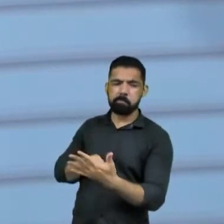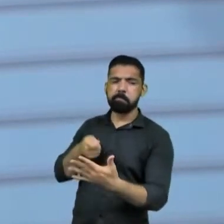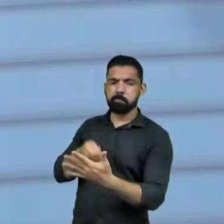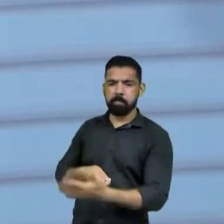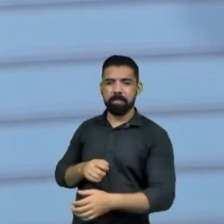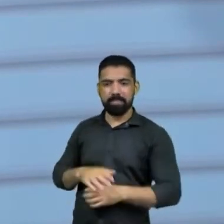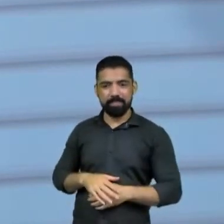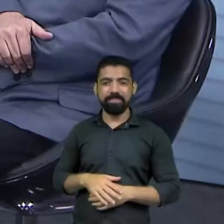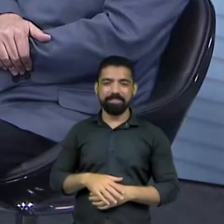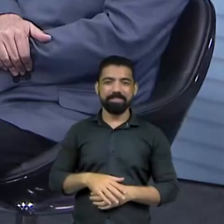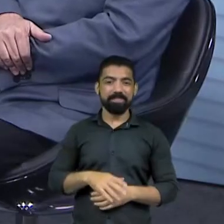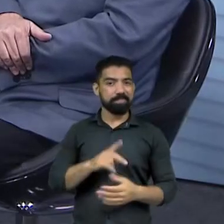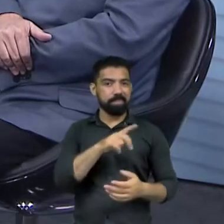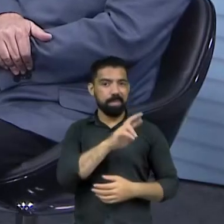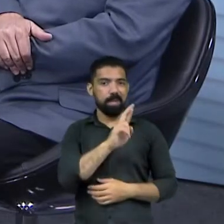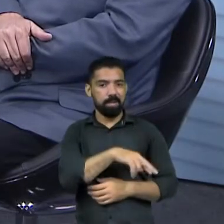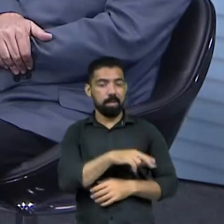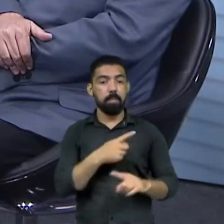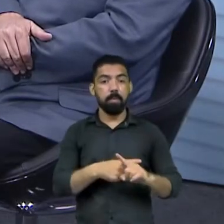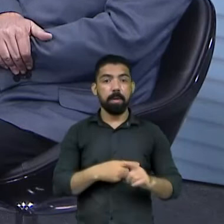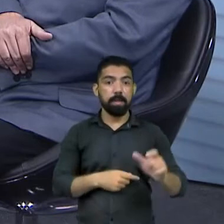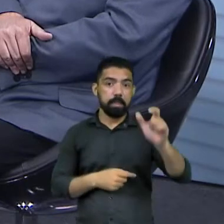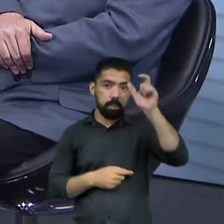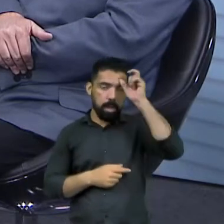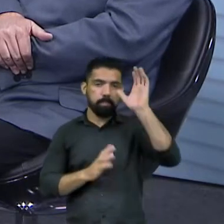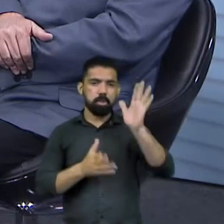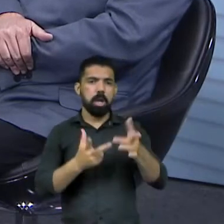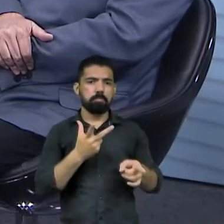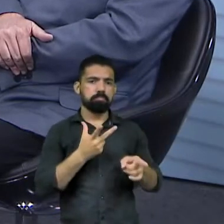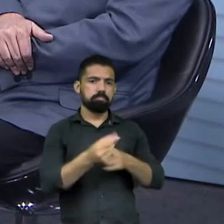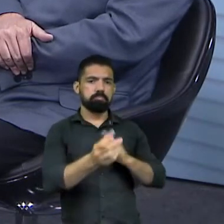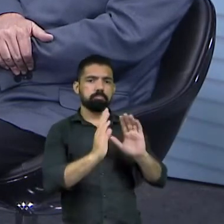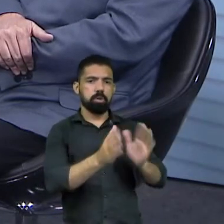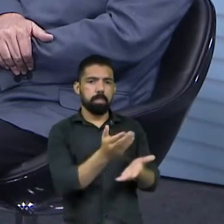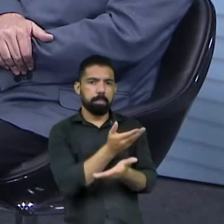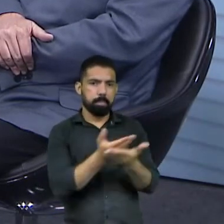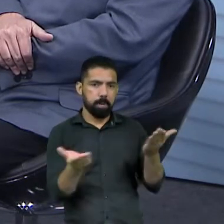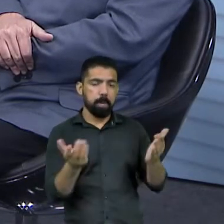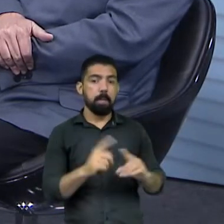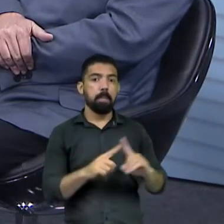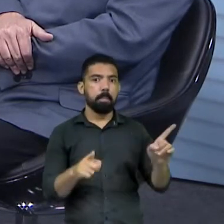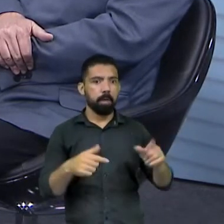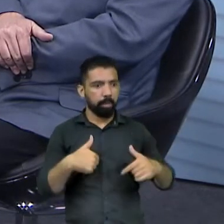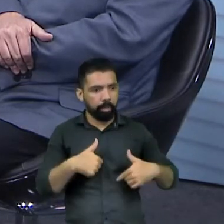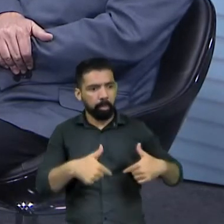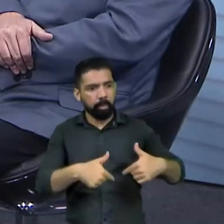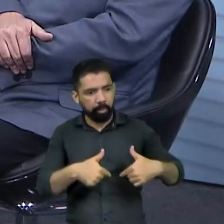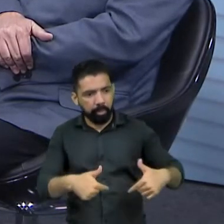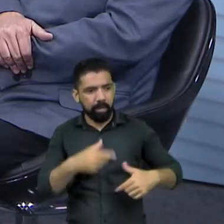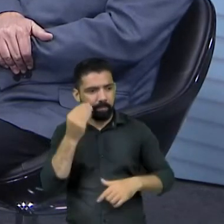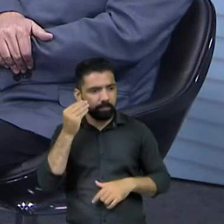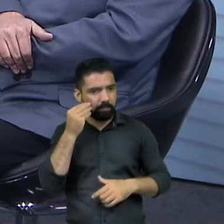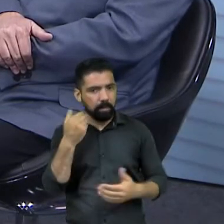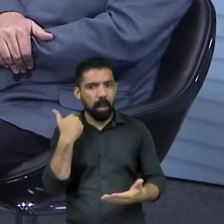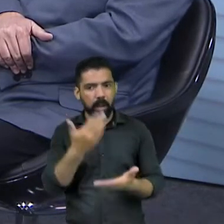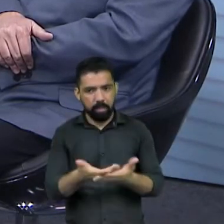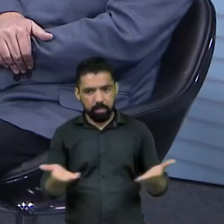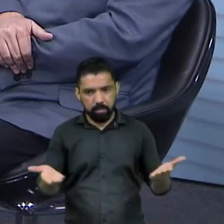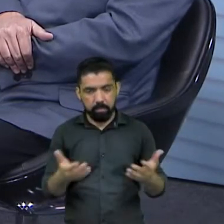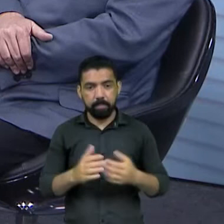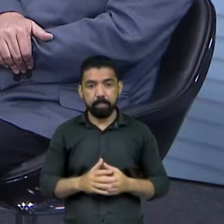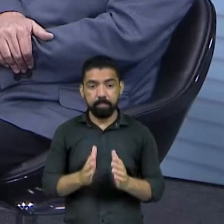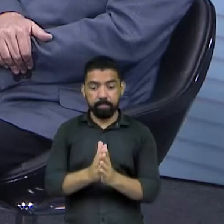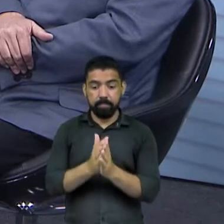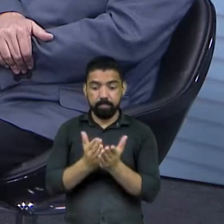ele continua trabalhando no mundo já foi derrotado mas eu quero que você entenda uma coisa a Bíblia tem profecias e as profecias se cumprem se